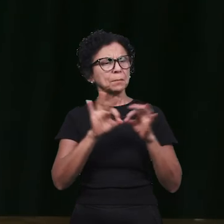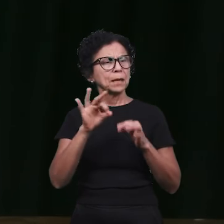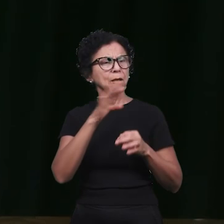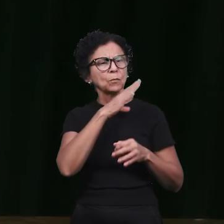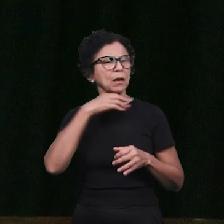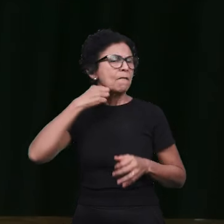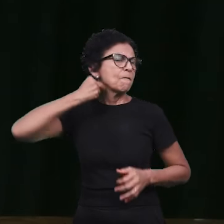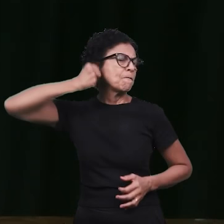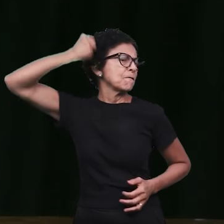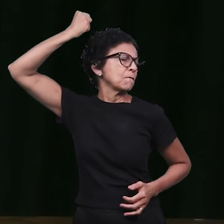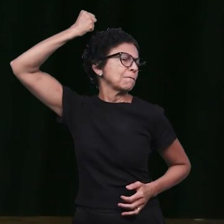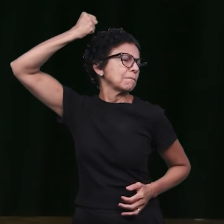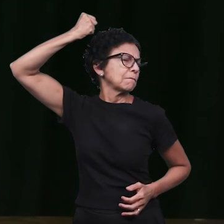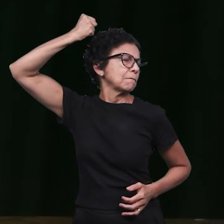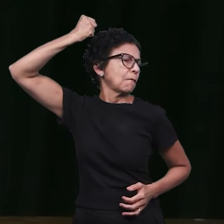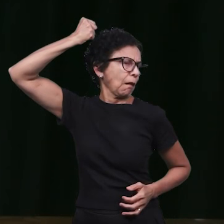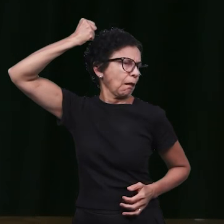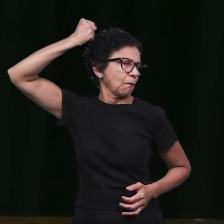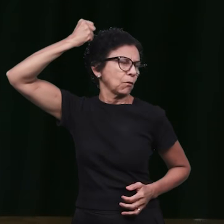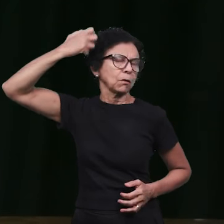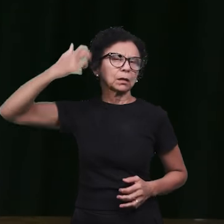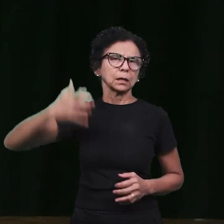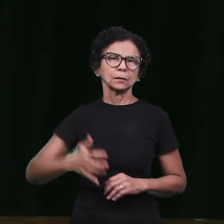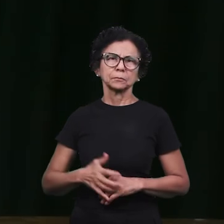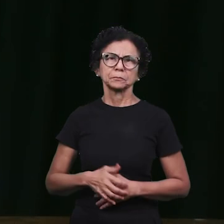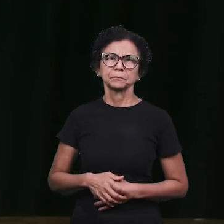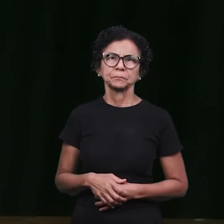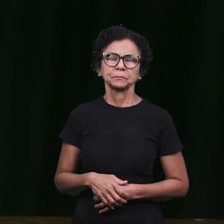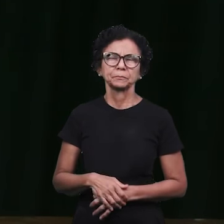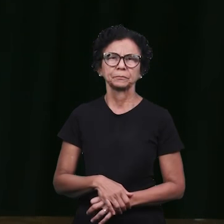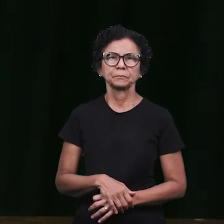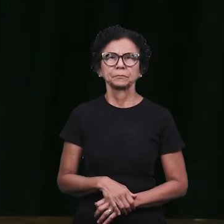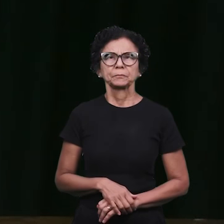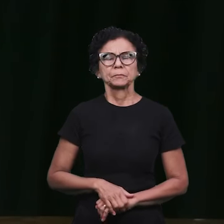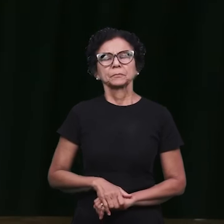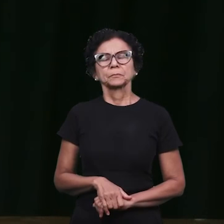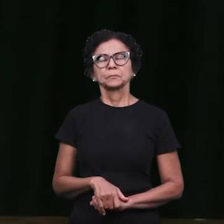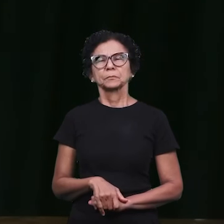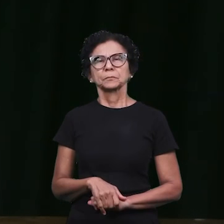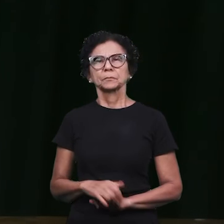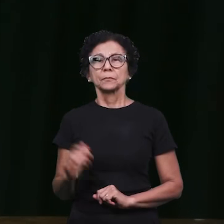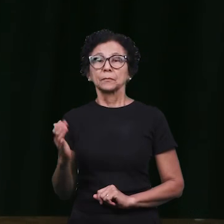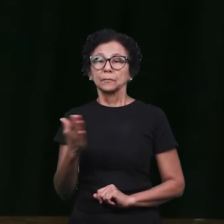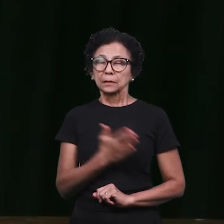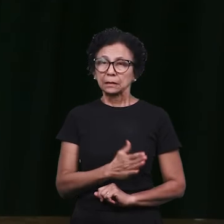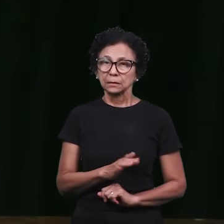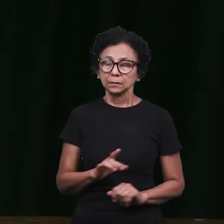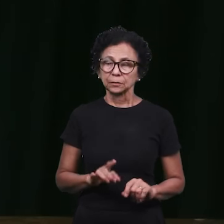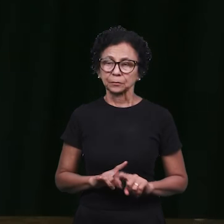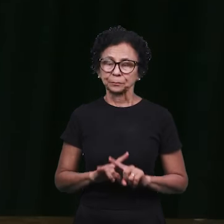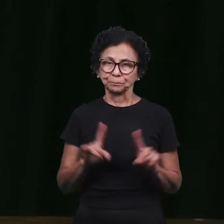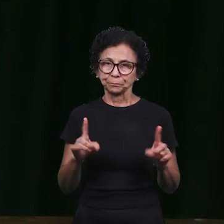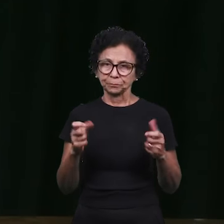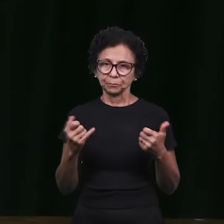o maior legado que o Senhor Jesus deixou para nós foi a comunhão. Então, quando ele morre, ressuscita a